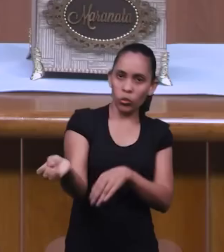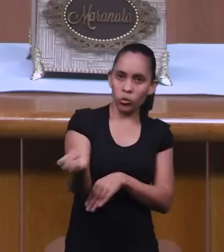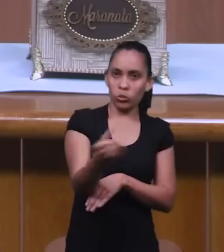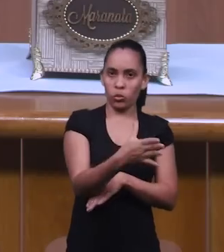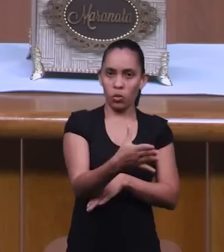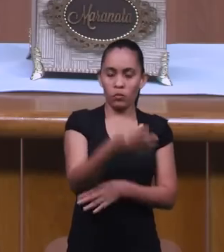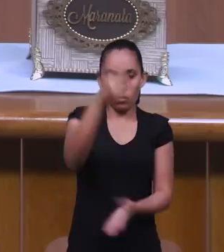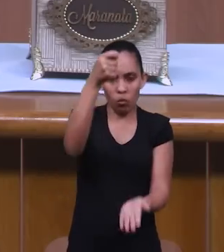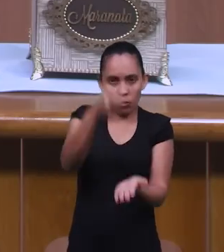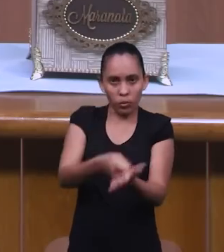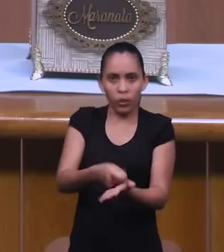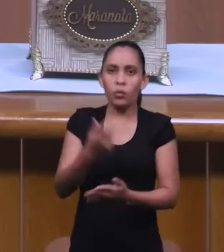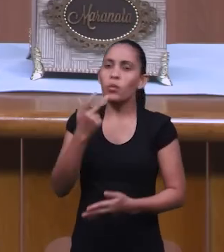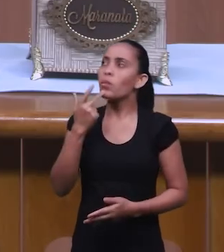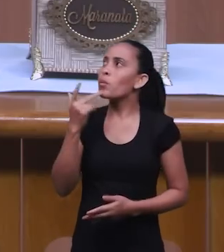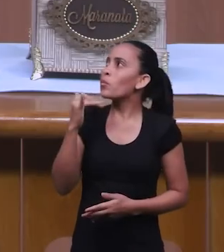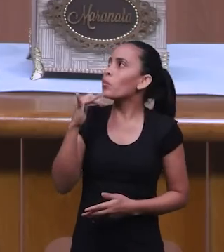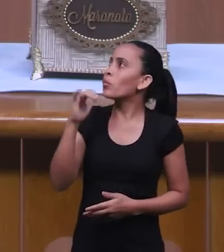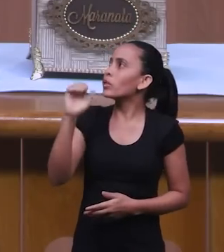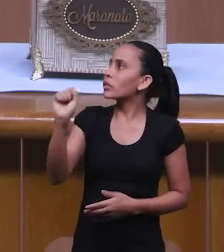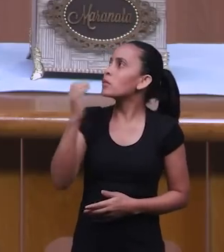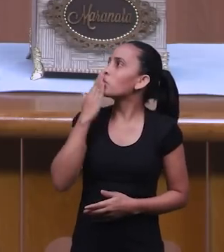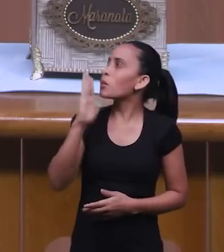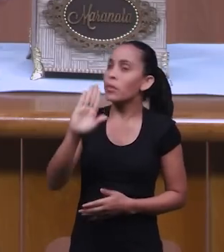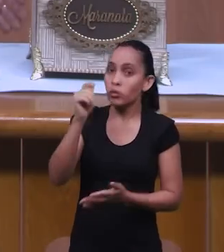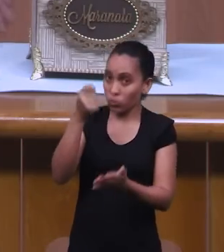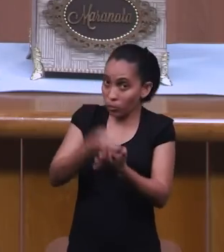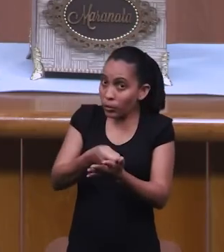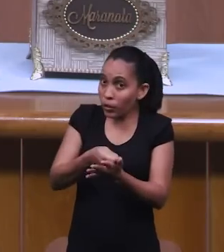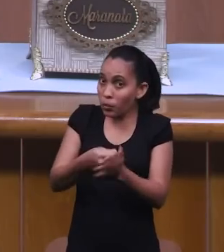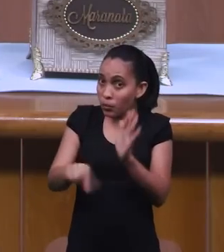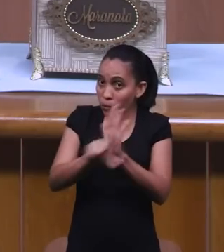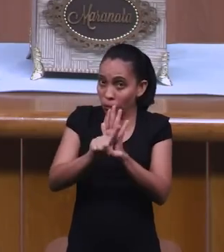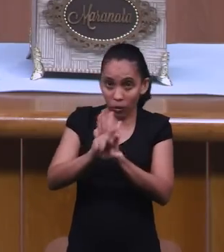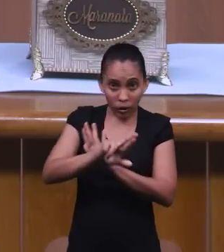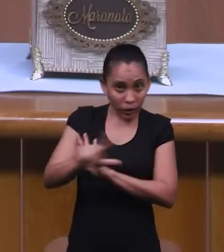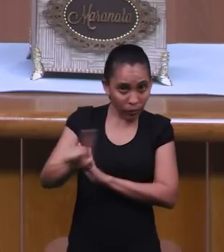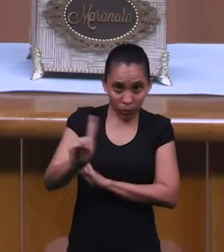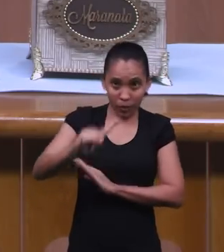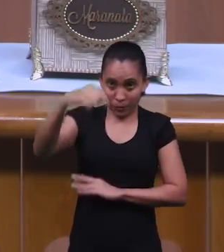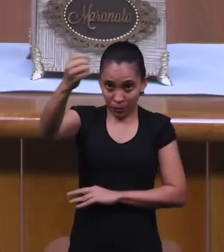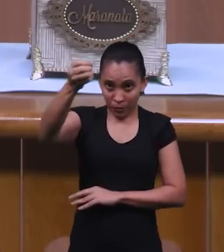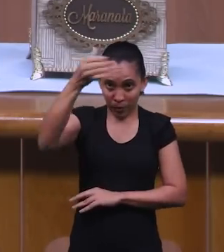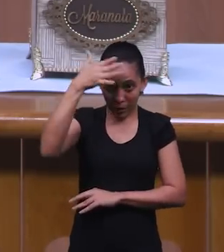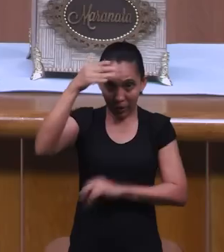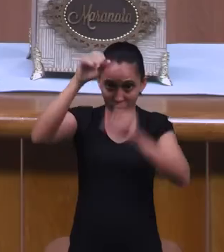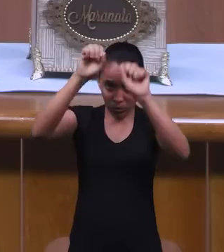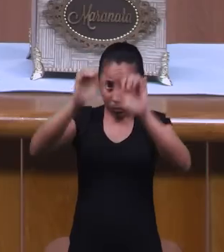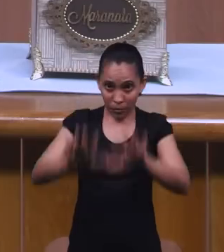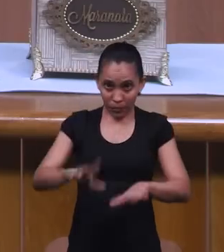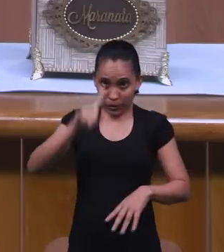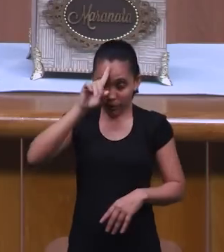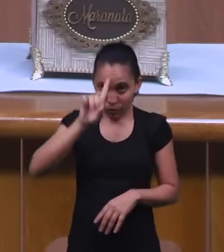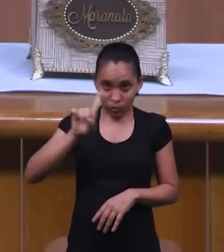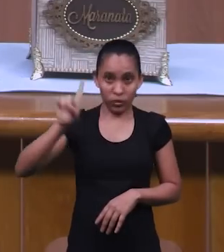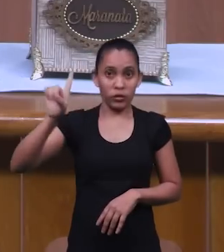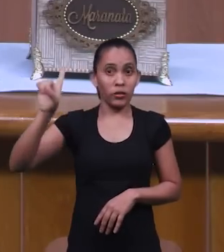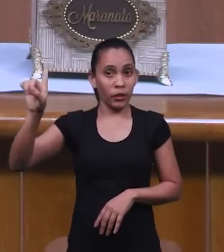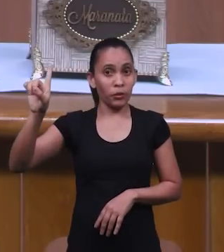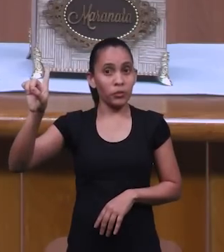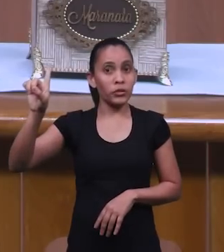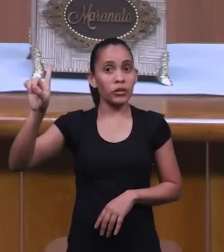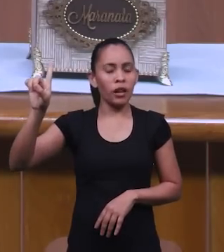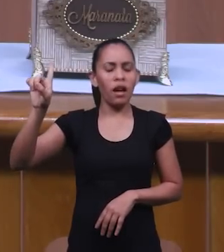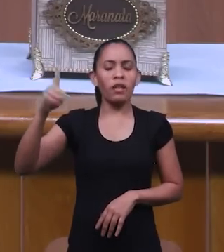cumpriu a promessa do Pai, derramando o Espírito Santo, agora não por lei, mas por graça, por uma bênção de Deus que existe na vida